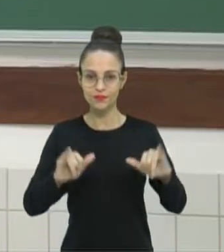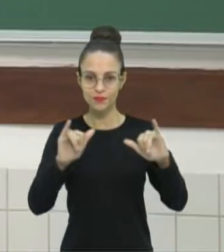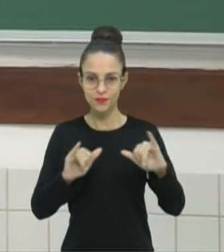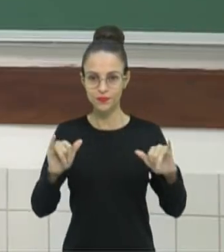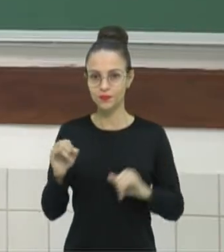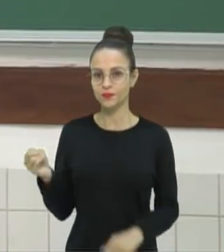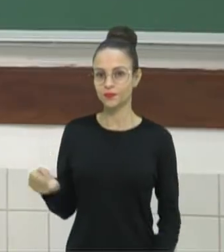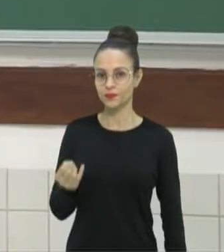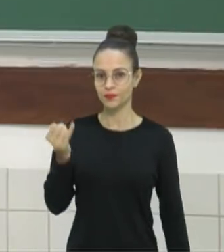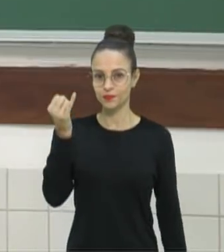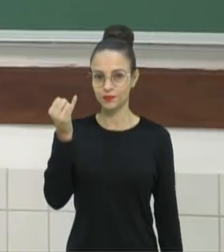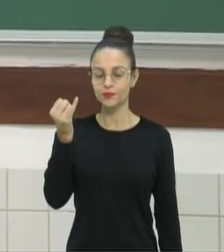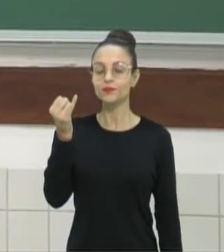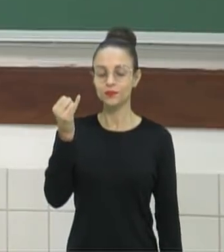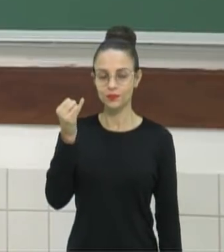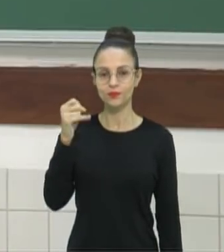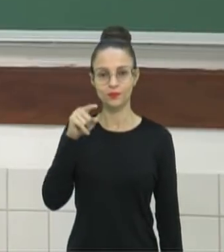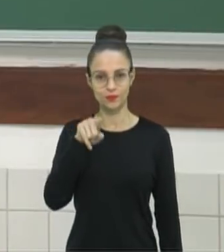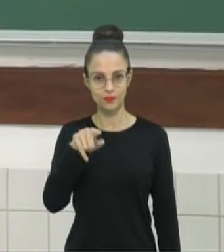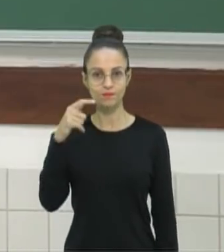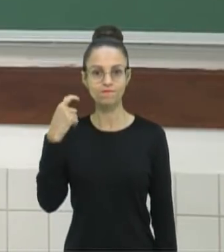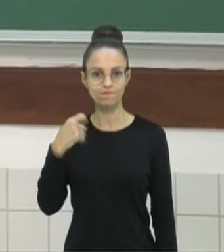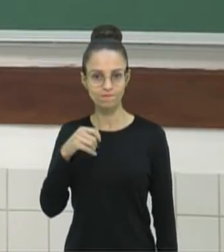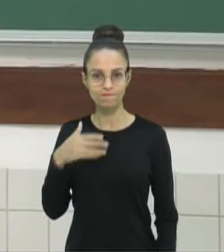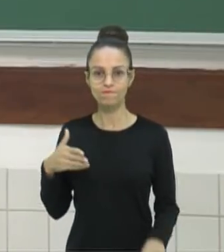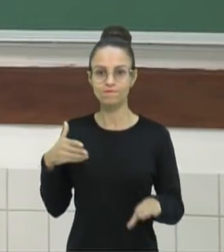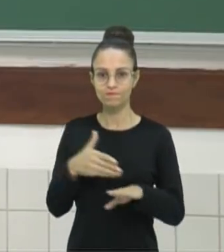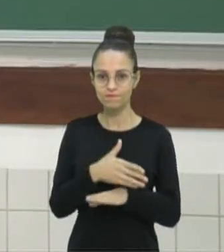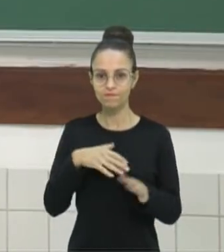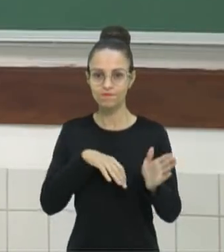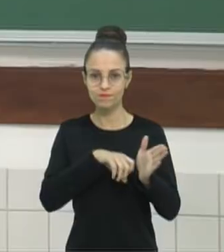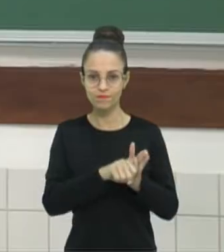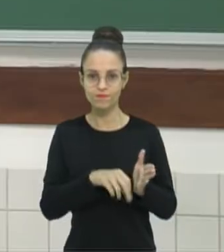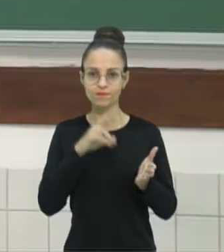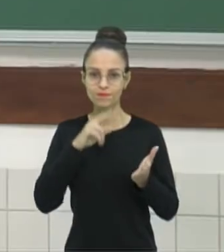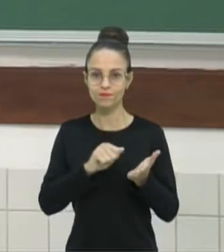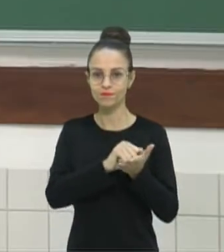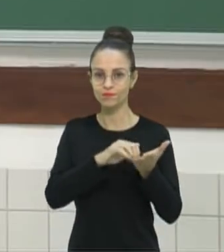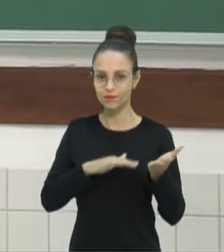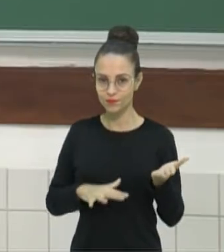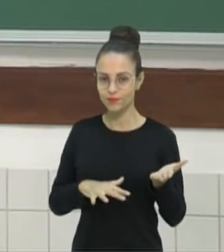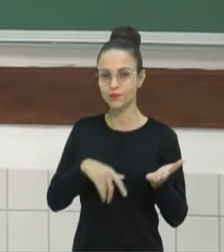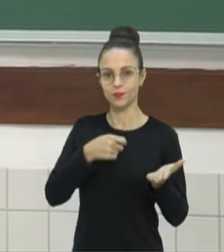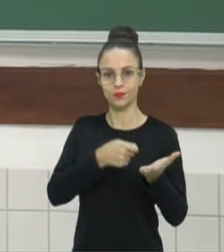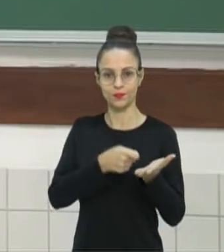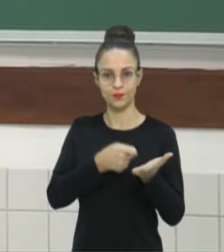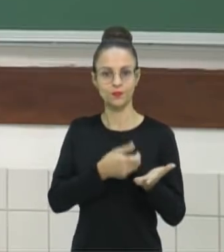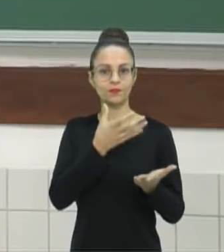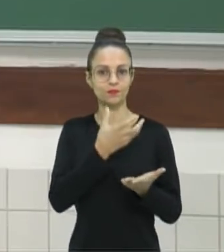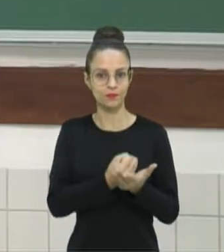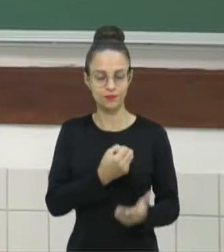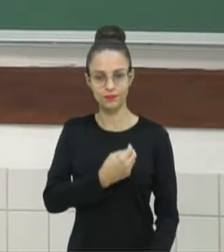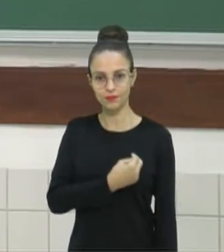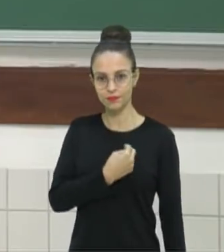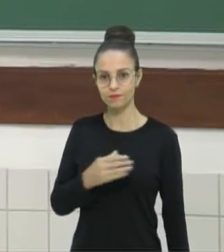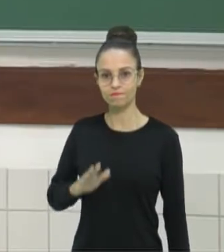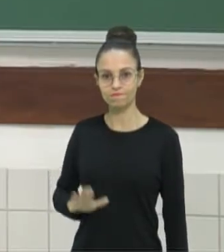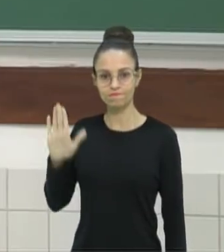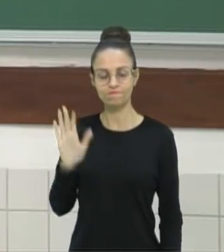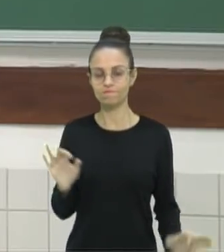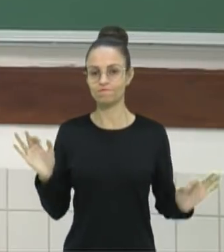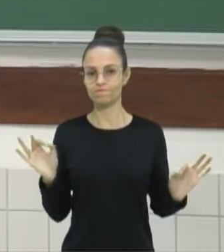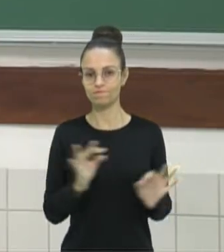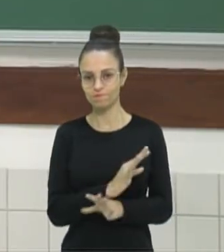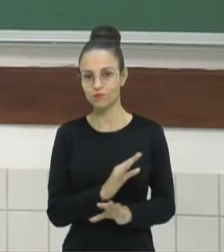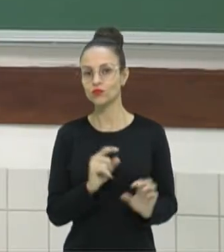né? Lembre-se de fazer as atividades obrigatórias, né? Elas valem a sua presença. Fez a atividade, fechou, tá